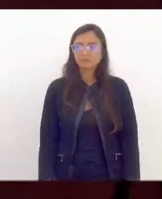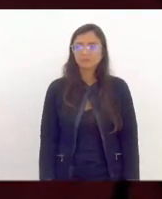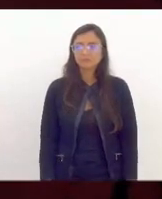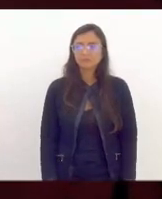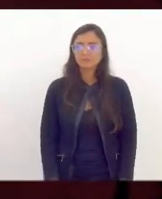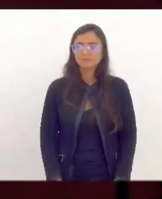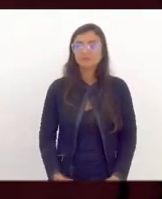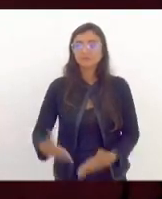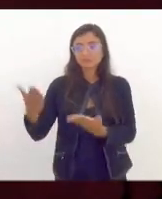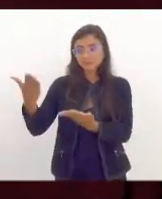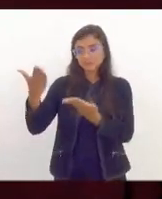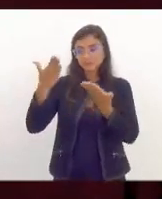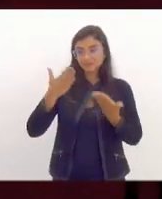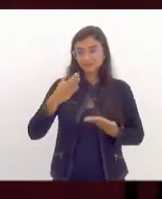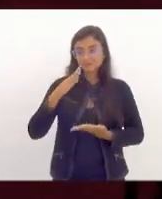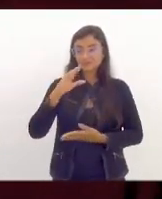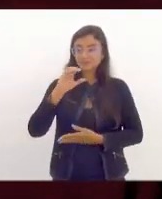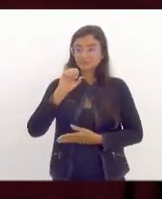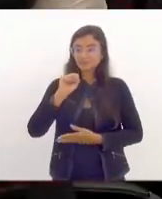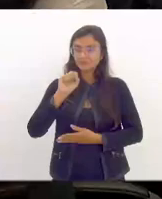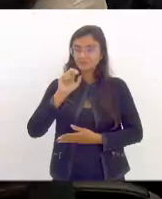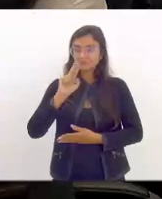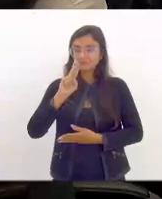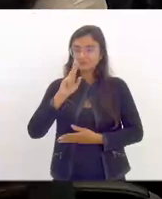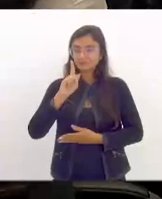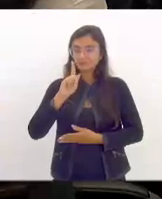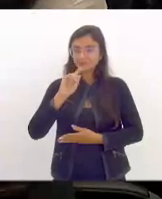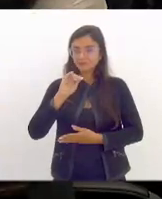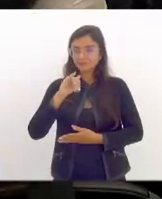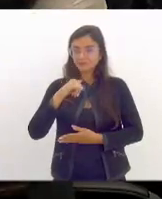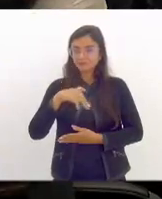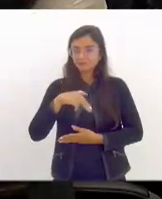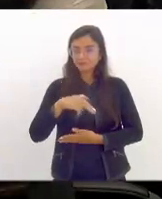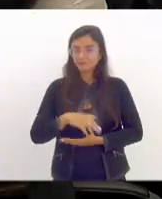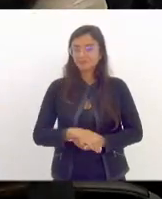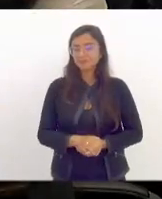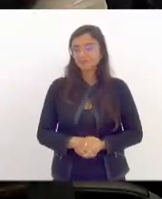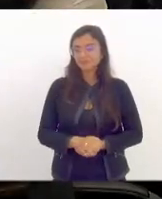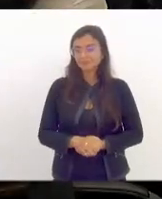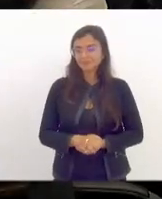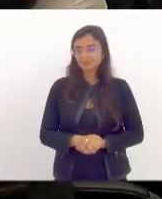queria chamar aqui a sugim Produções artísticas ltda